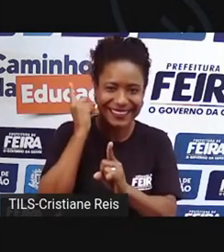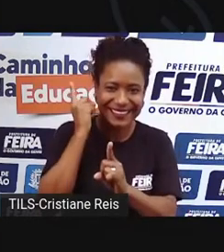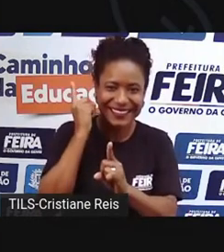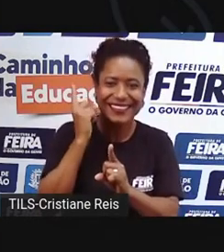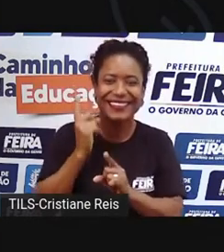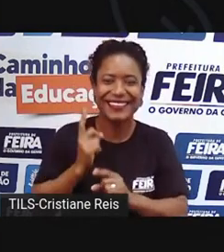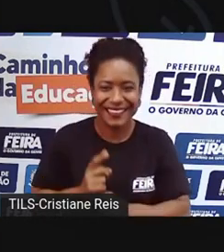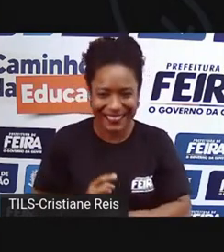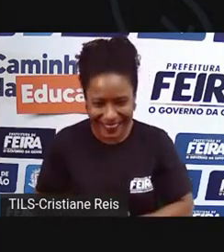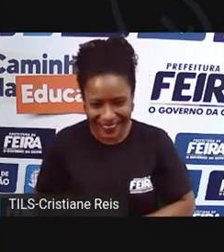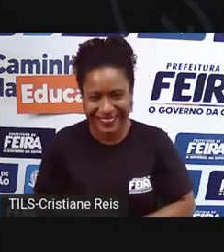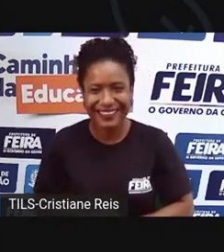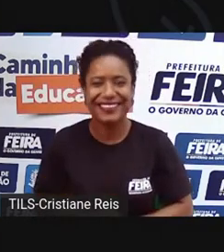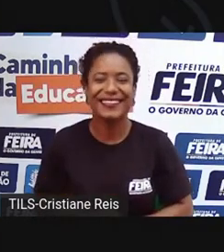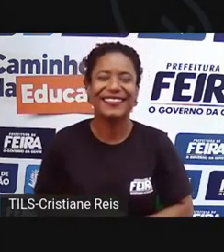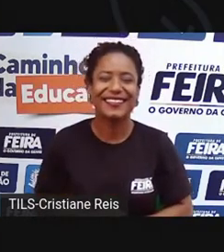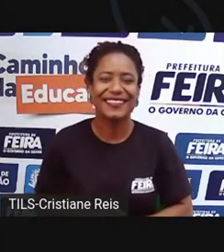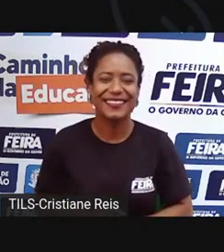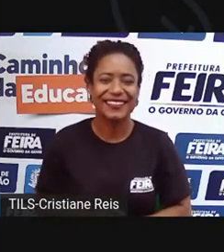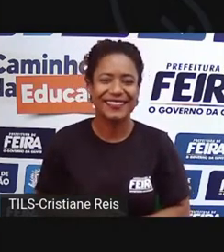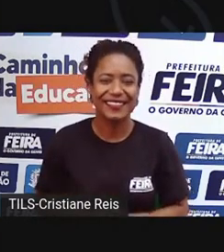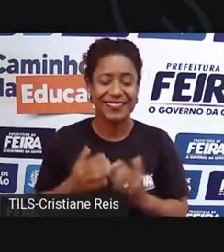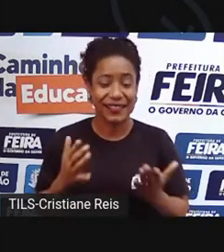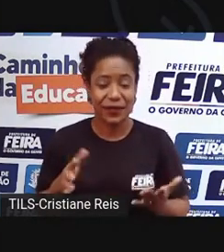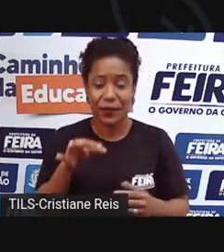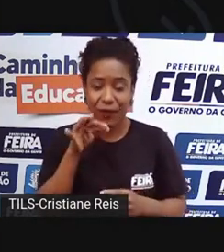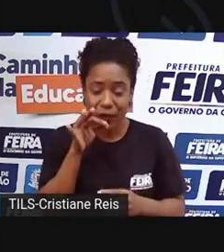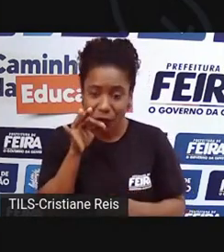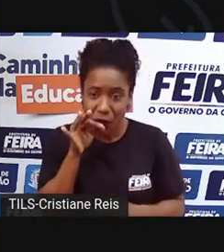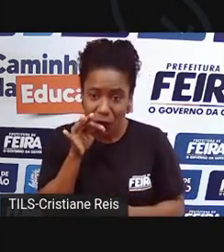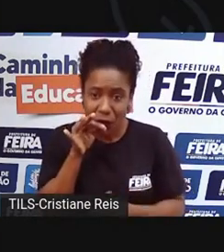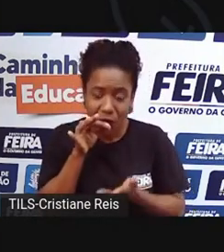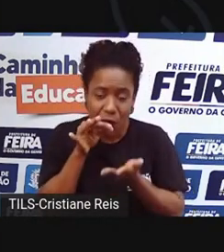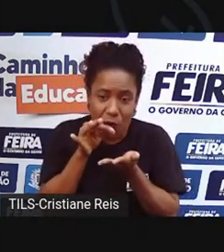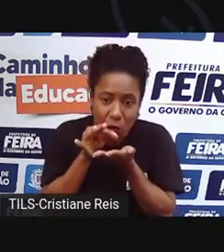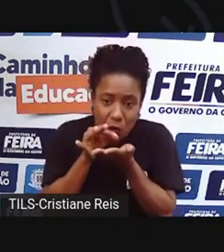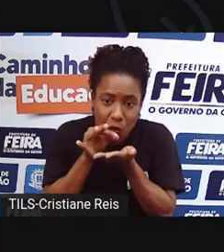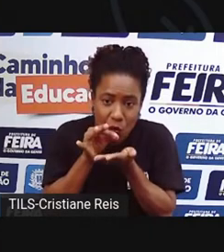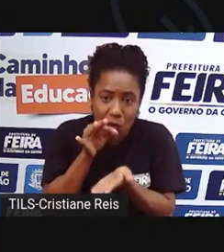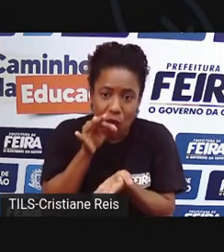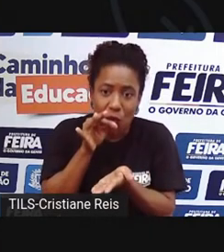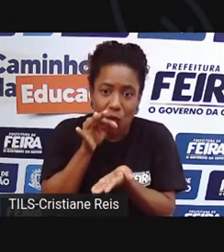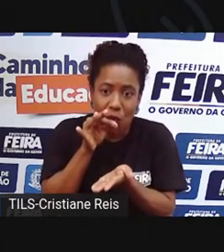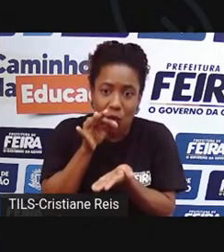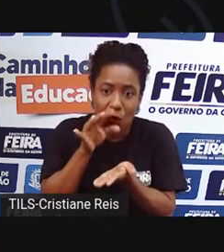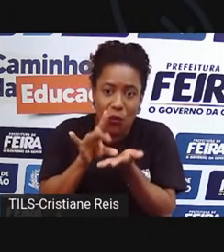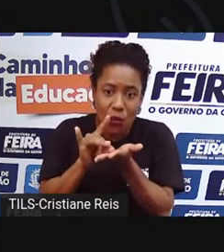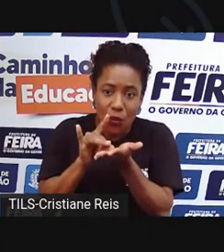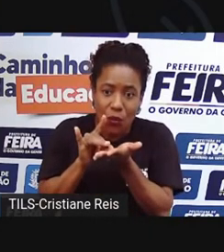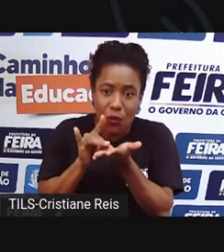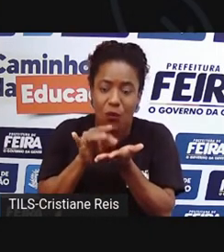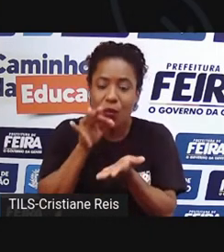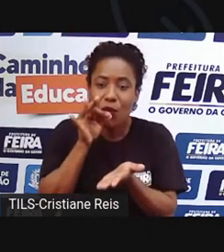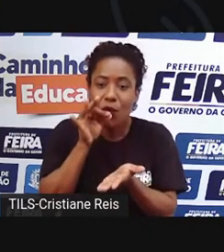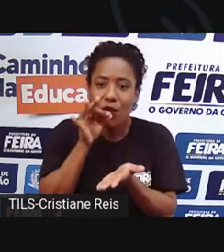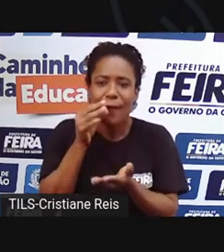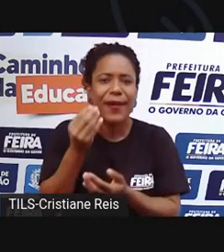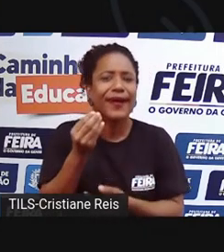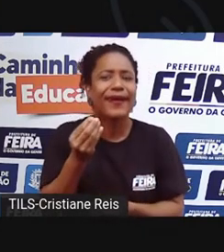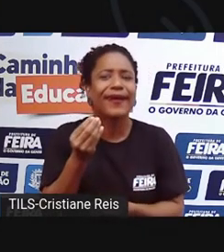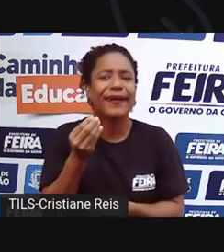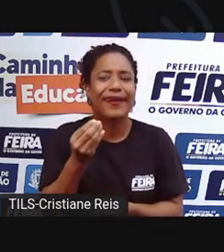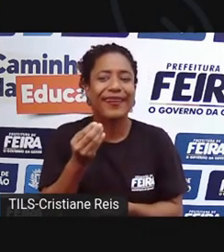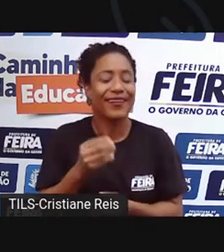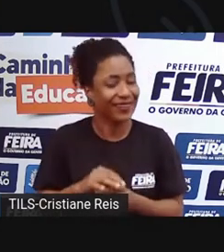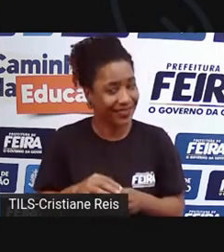Achei! Tcharam! O canudo a gente usa para quê, meninada? Isso